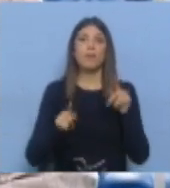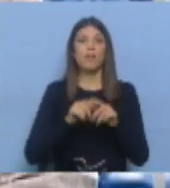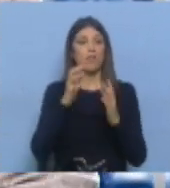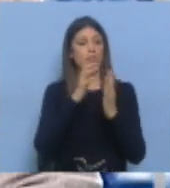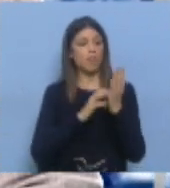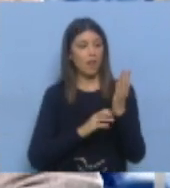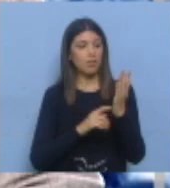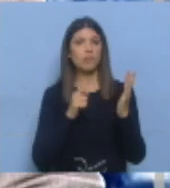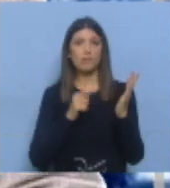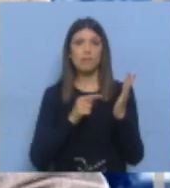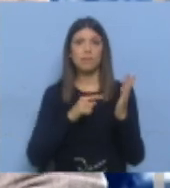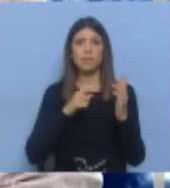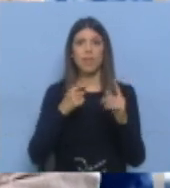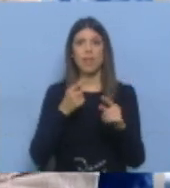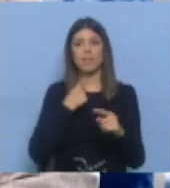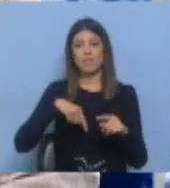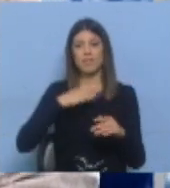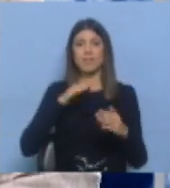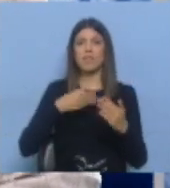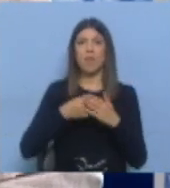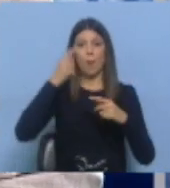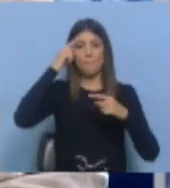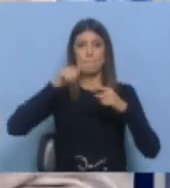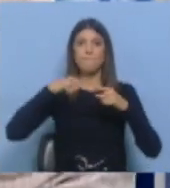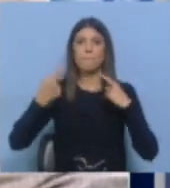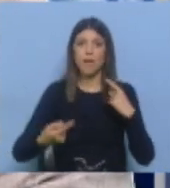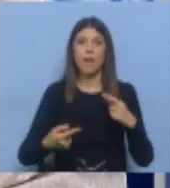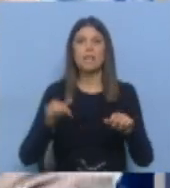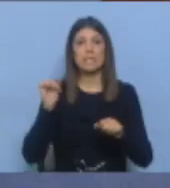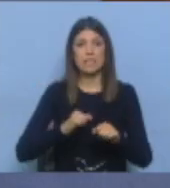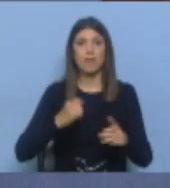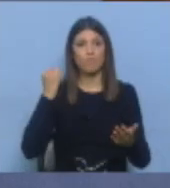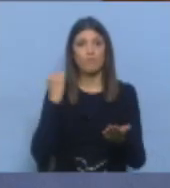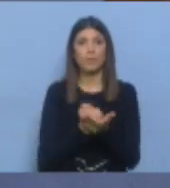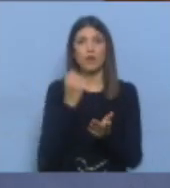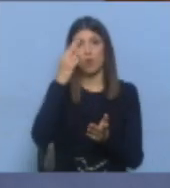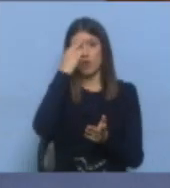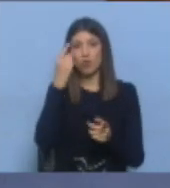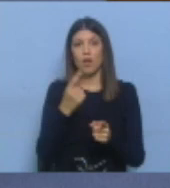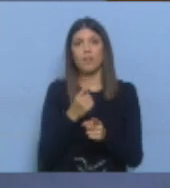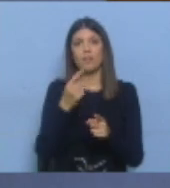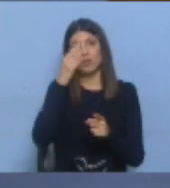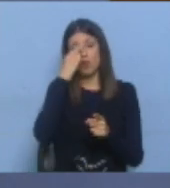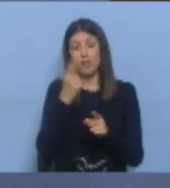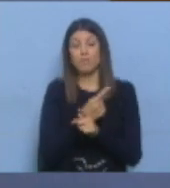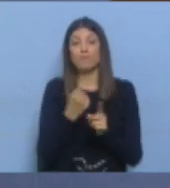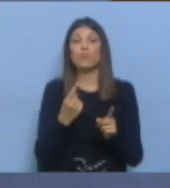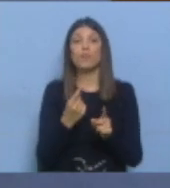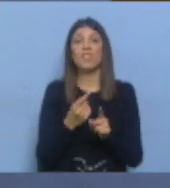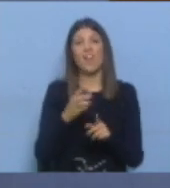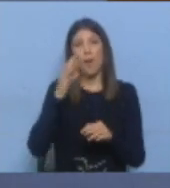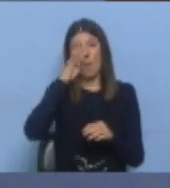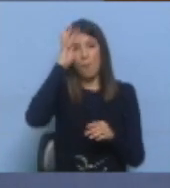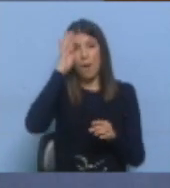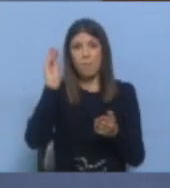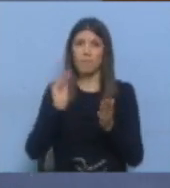género escrito por um Papa. Sim, creio mesmo que foi histórico, um Papa que faz uma encíclica com esta temática. E há, para mim, a chave, há uma